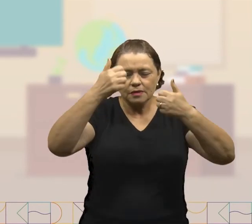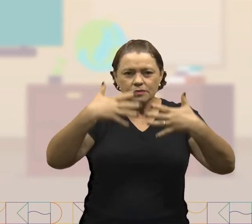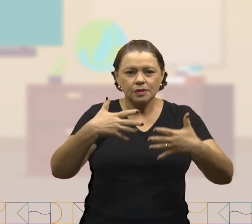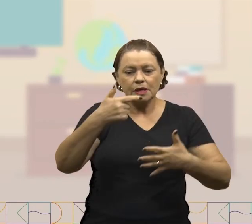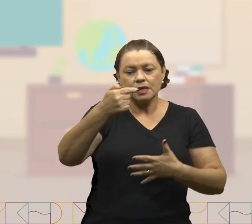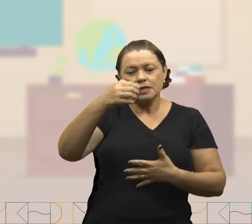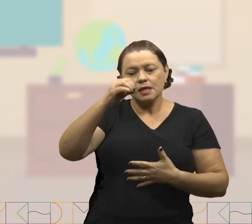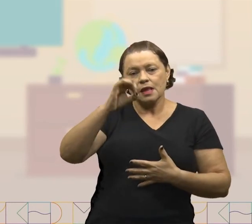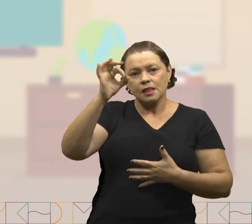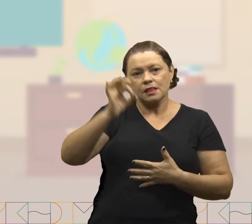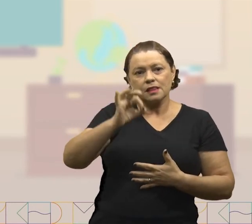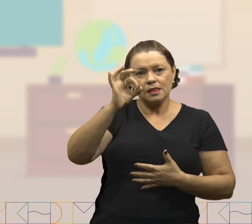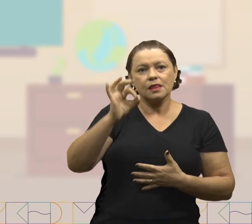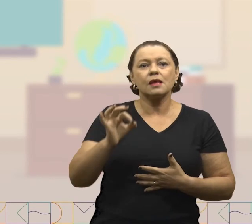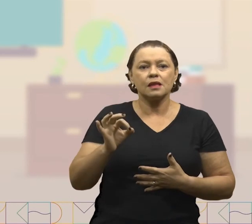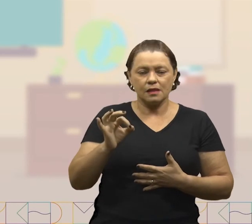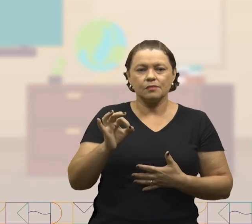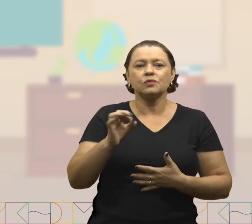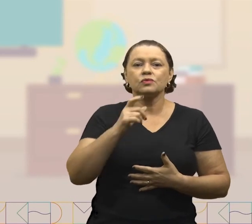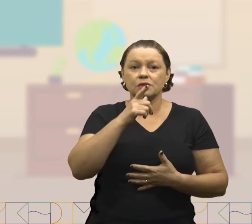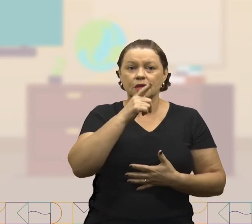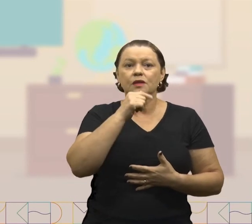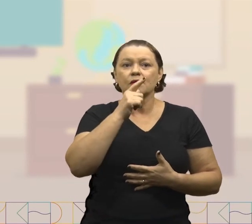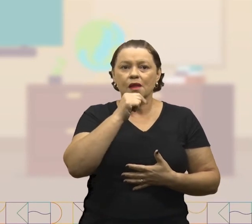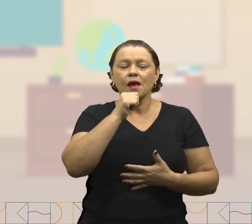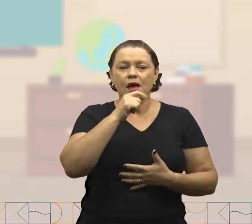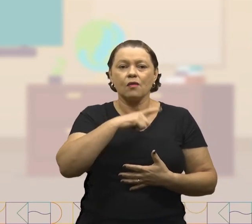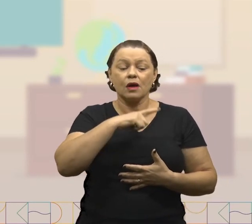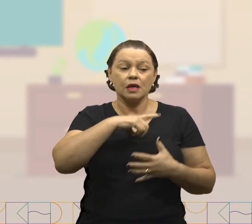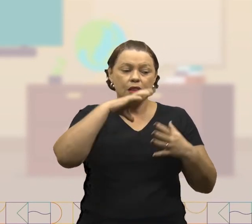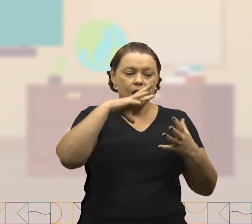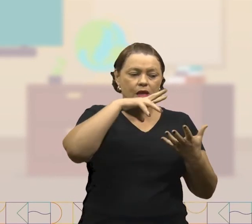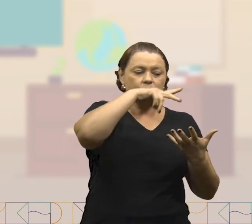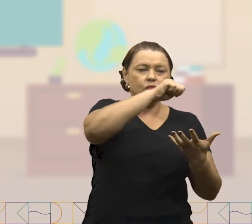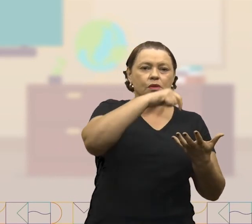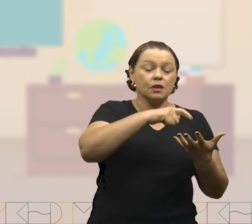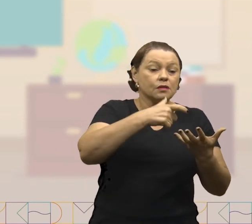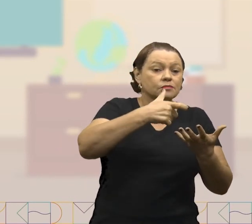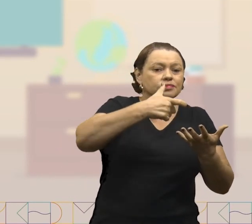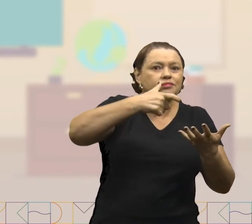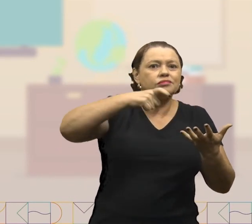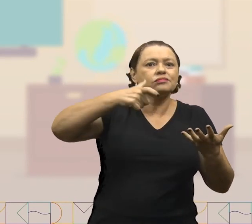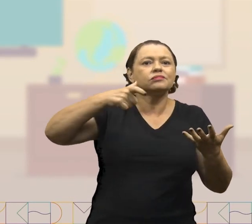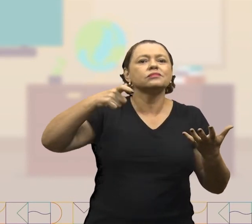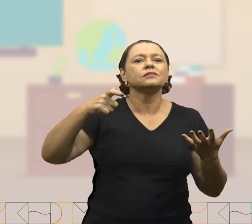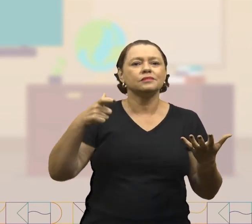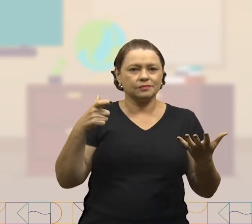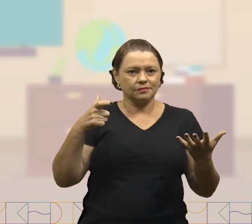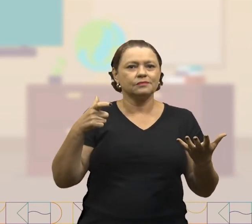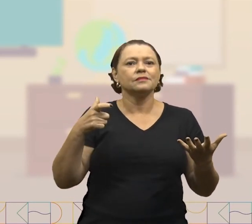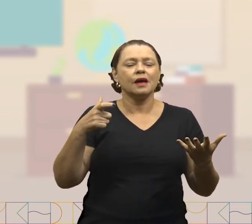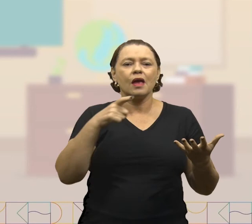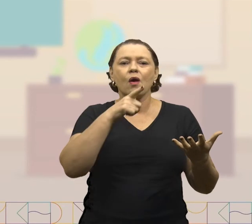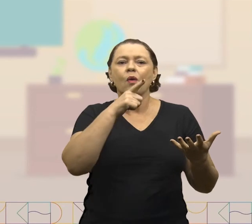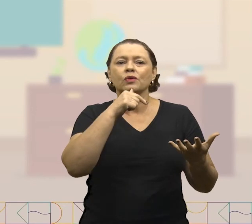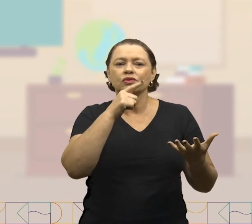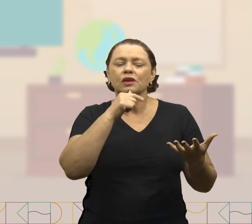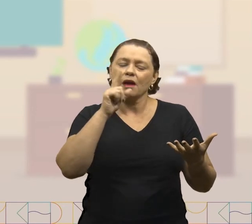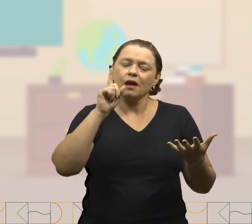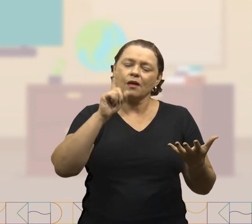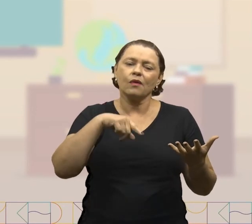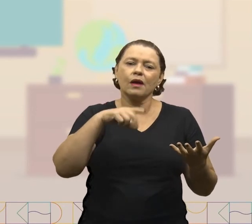70% da água que está disponível, a maior parte, ou seja, o maior reservatório,